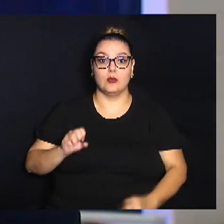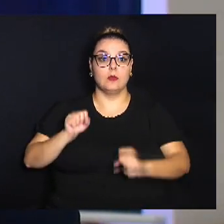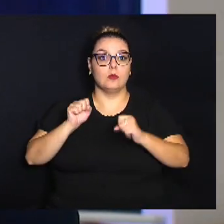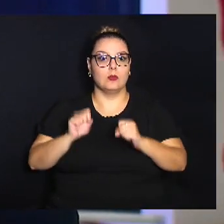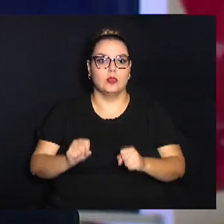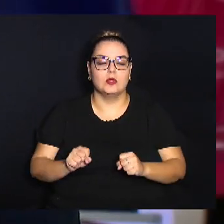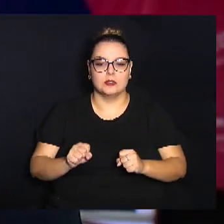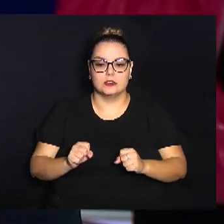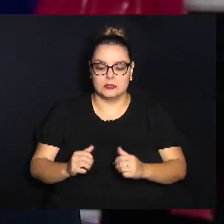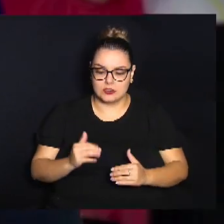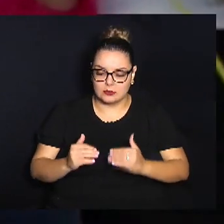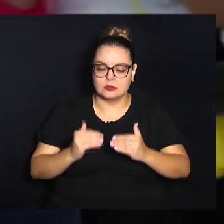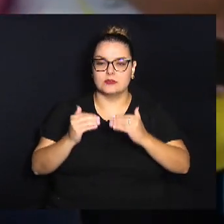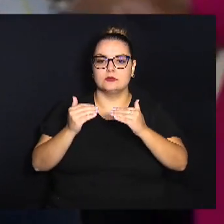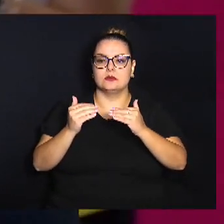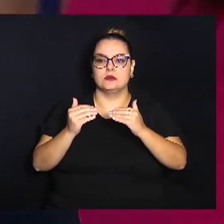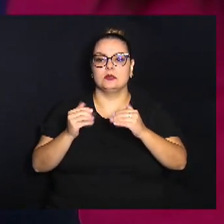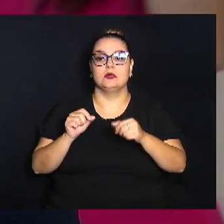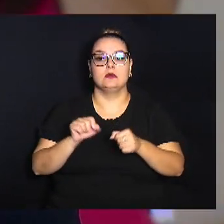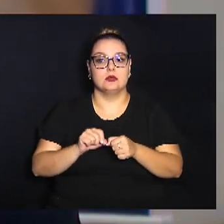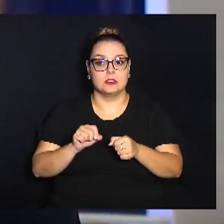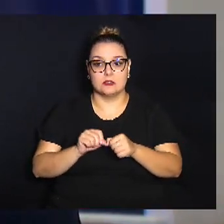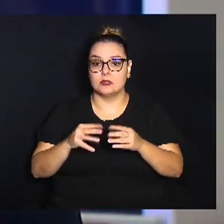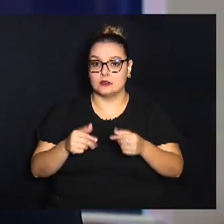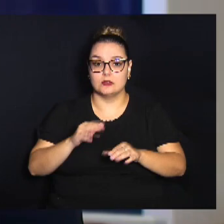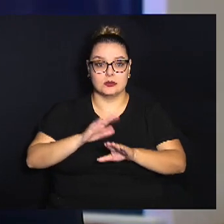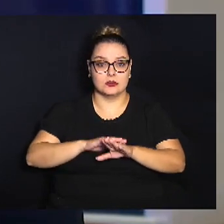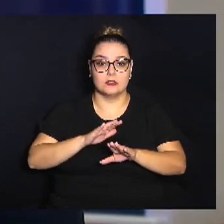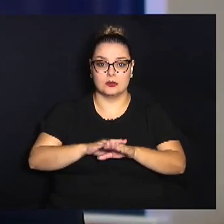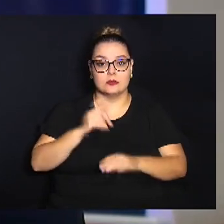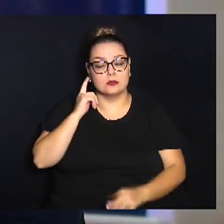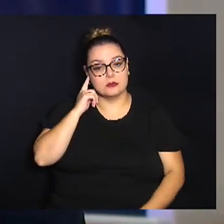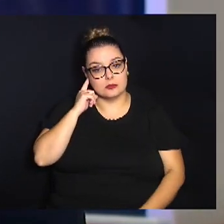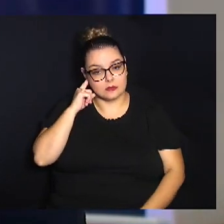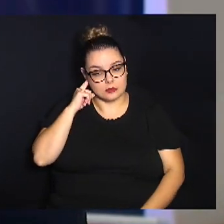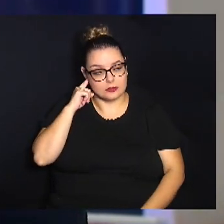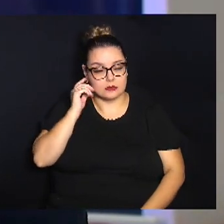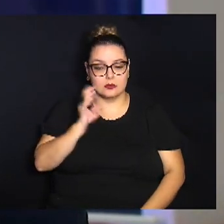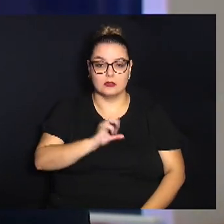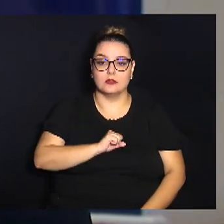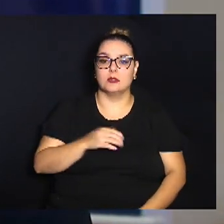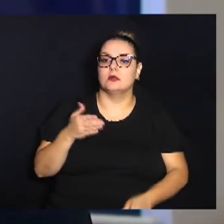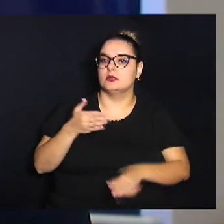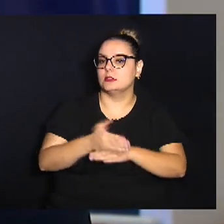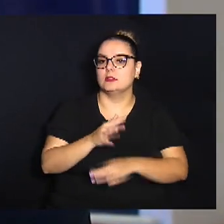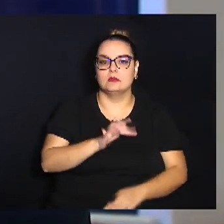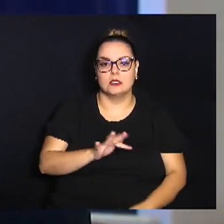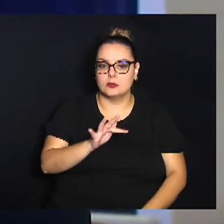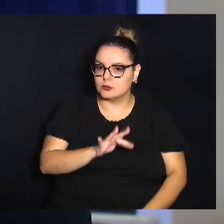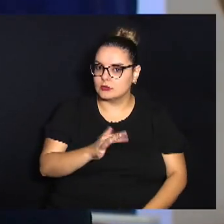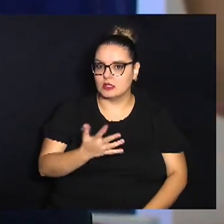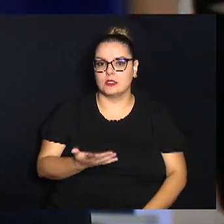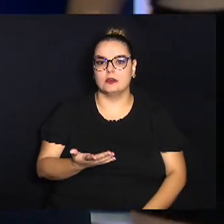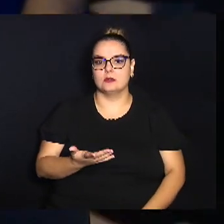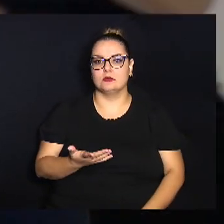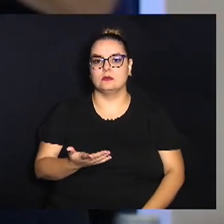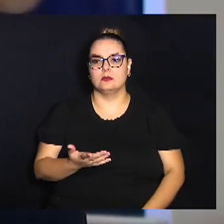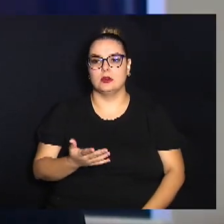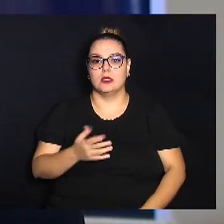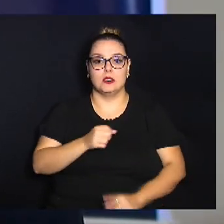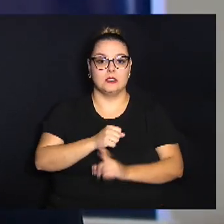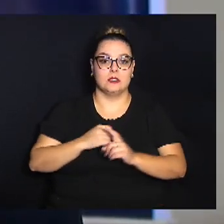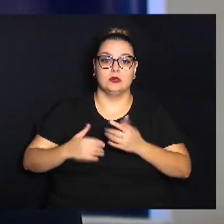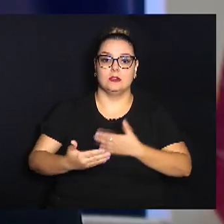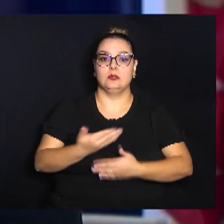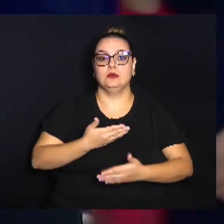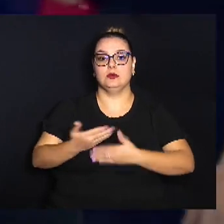e se desenvolver e fazer todas as suas atividades que gostam. Então, estar na faculdade, né, se socializar